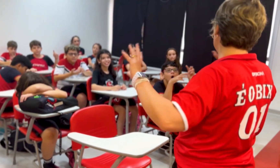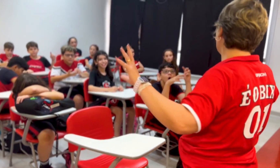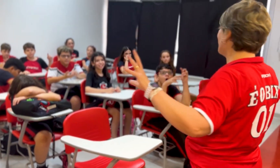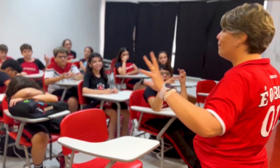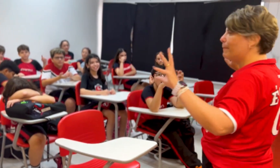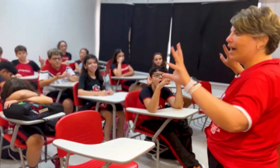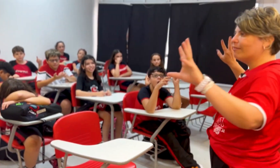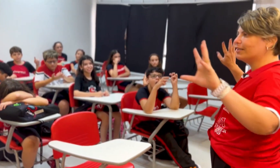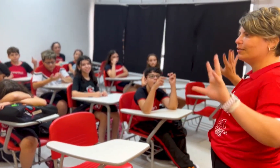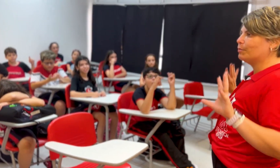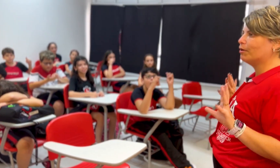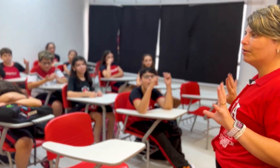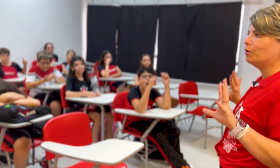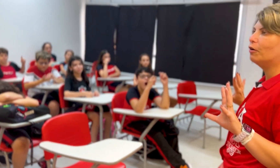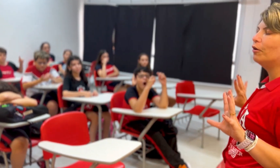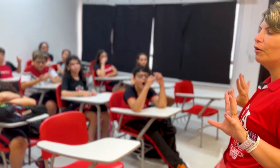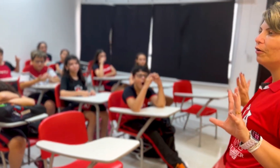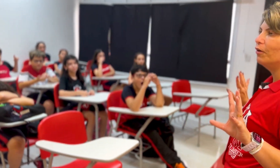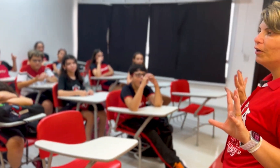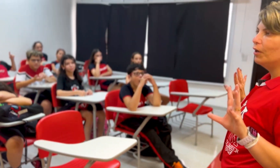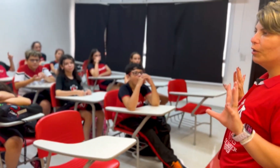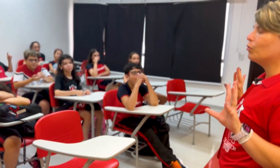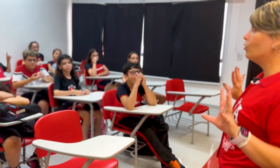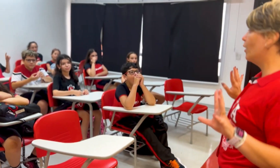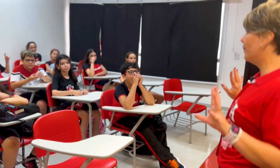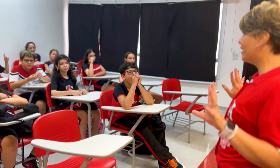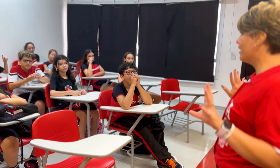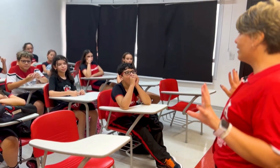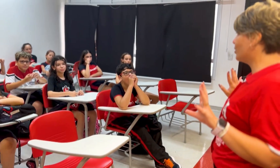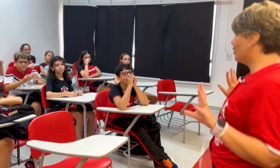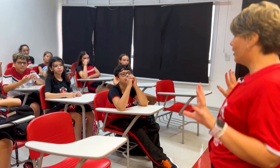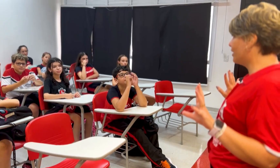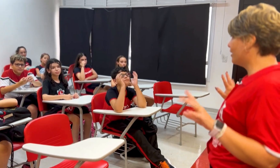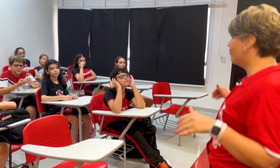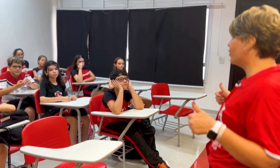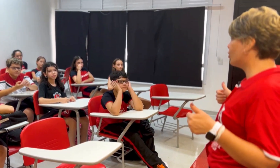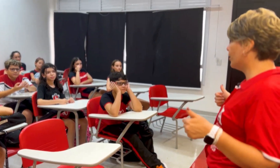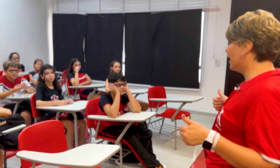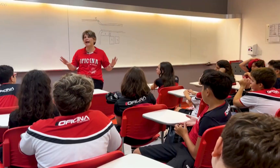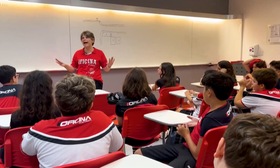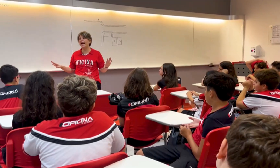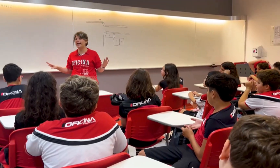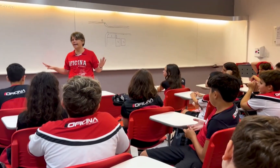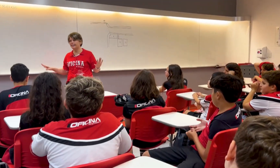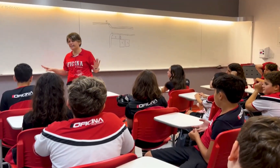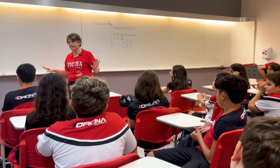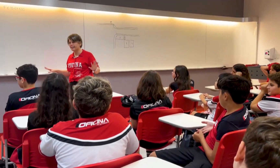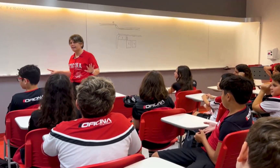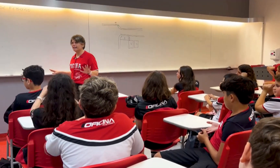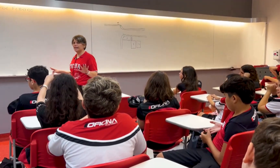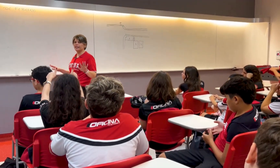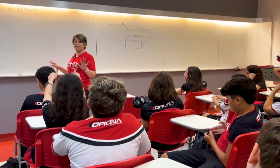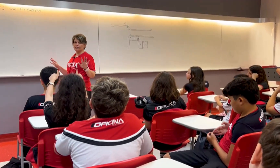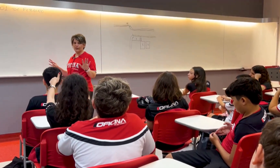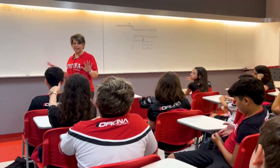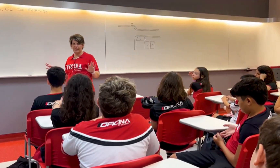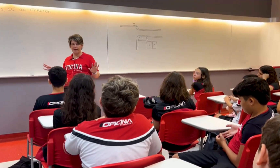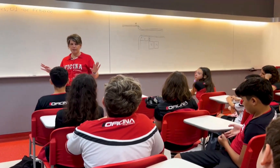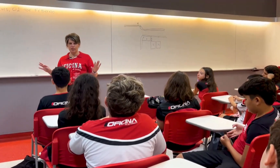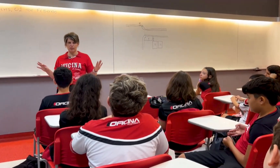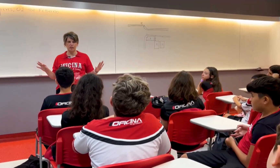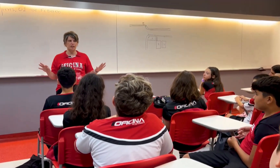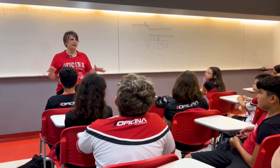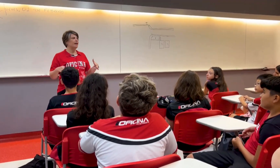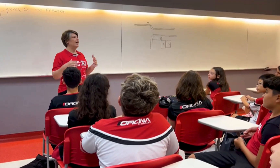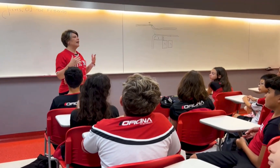mais dificuldade no futuro, né? Sim. Um dos eixos temáticos do projeto de vida também é a educação financeira. Como lidar com